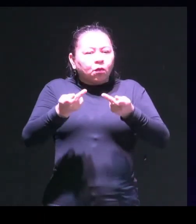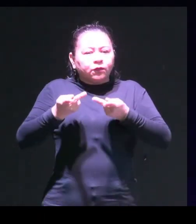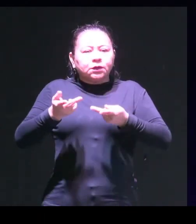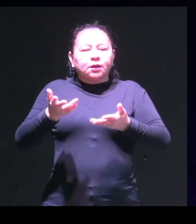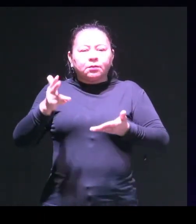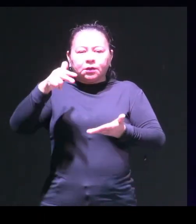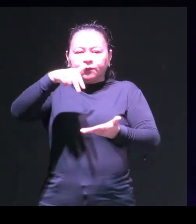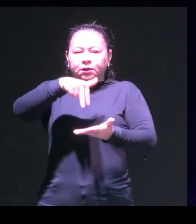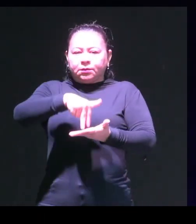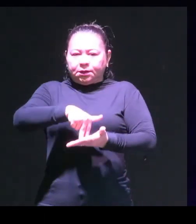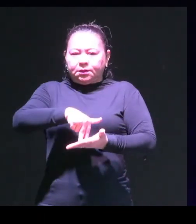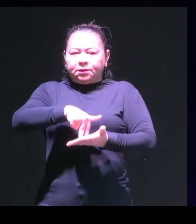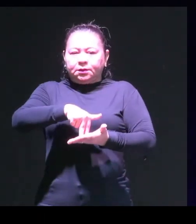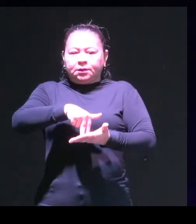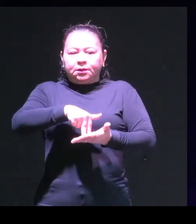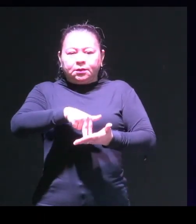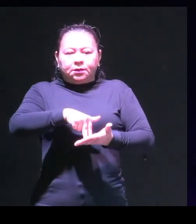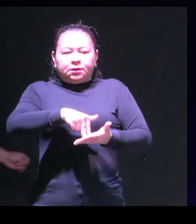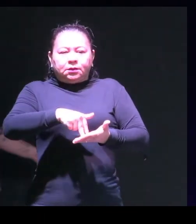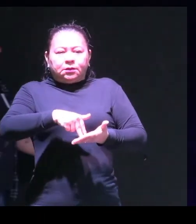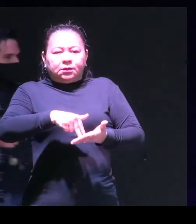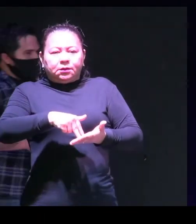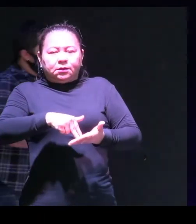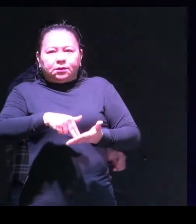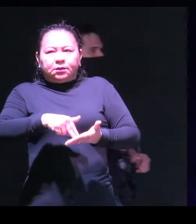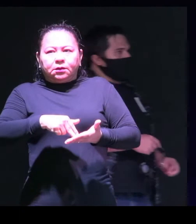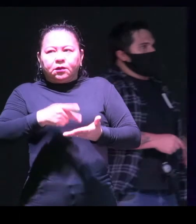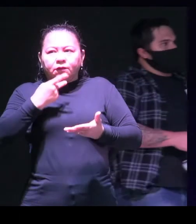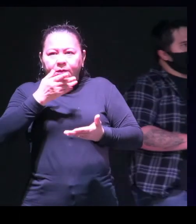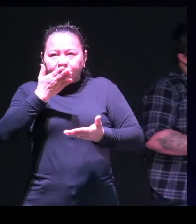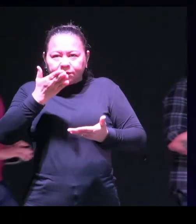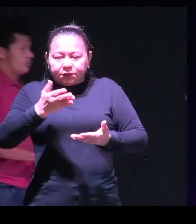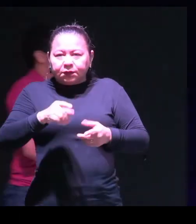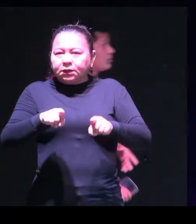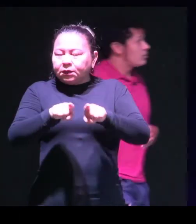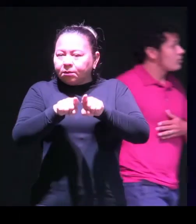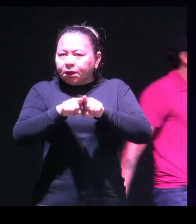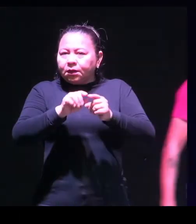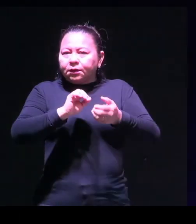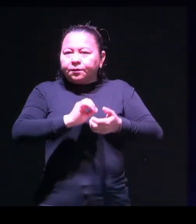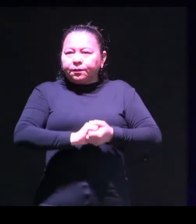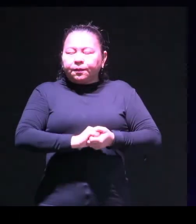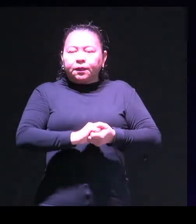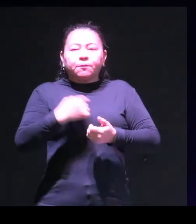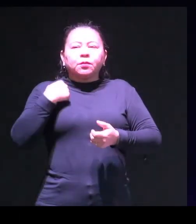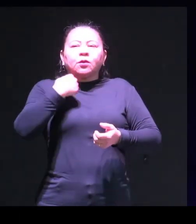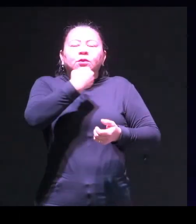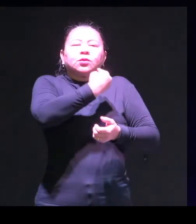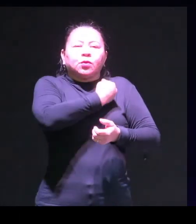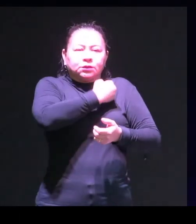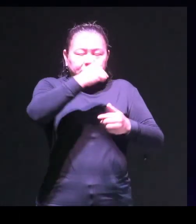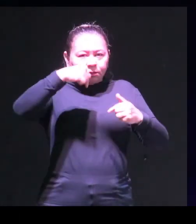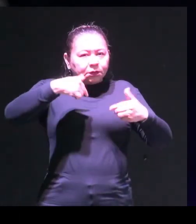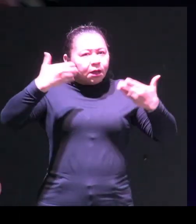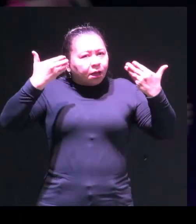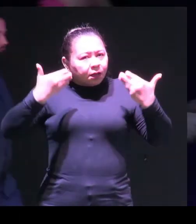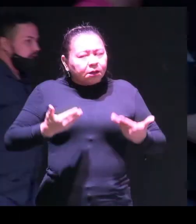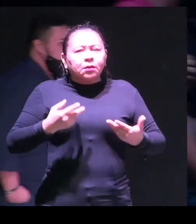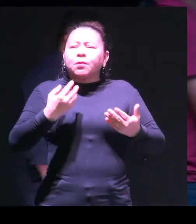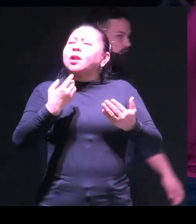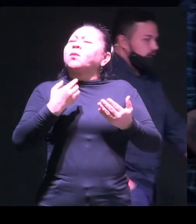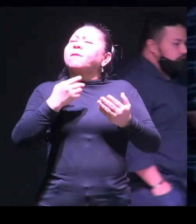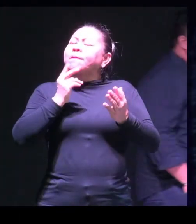pé. Eu quero falar para você que nós estamos aqui pelo